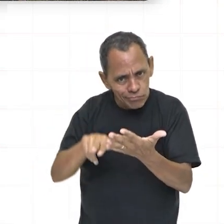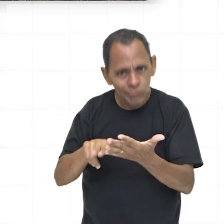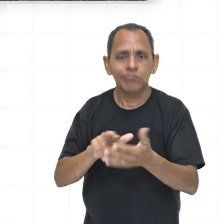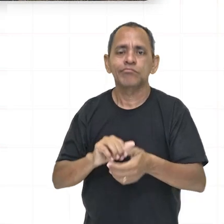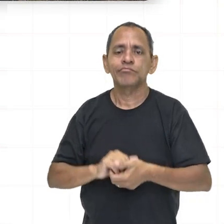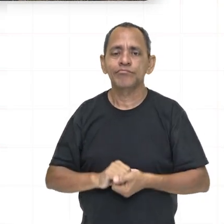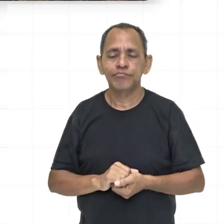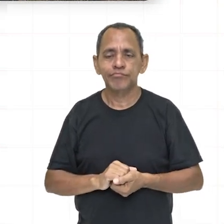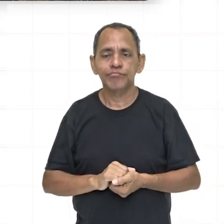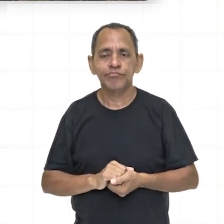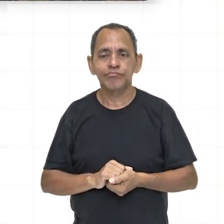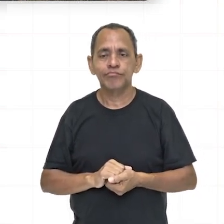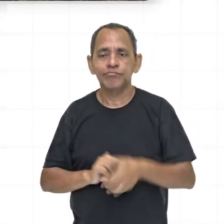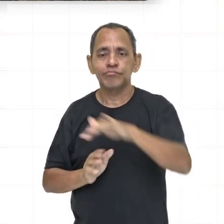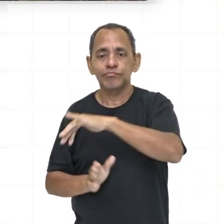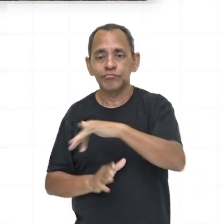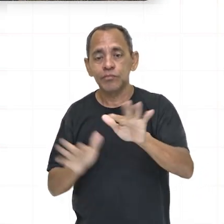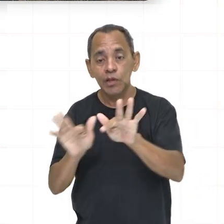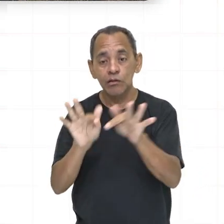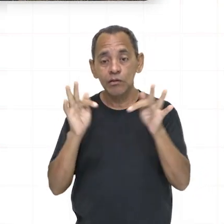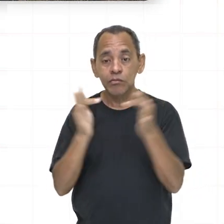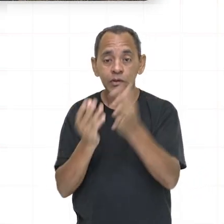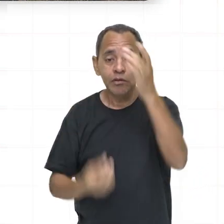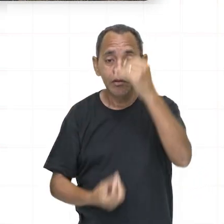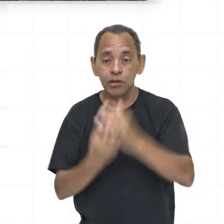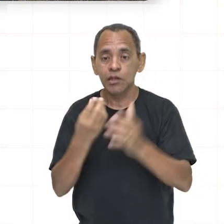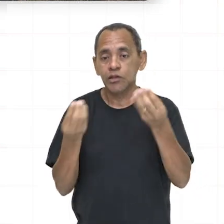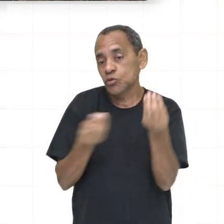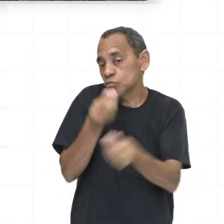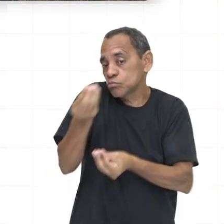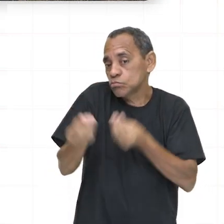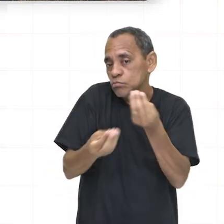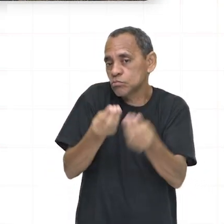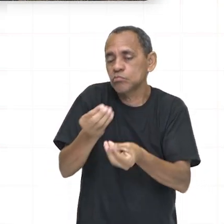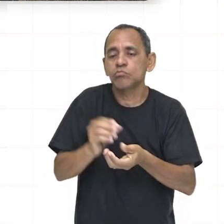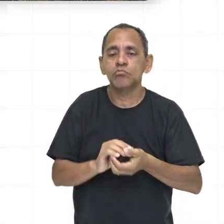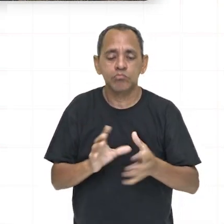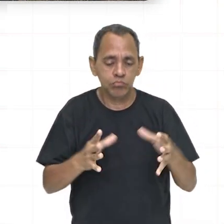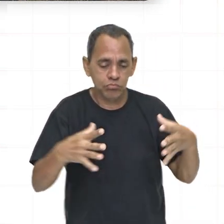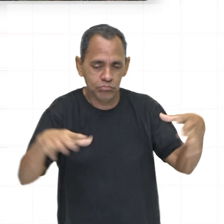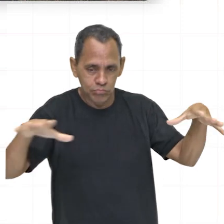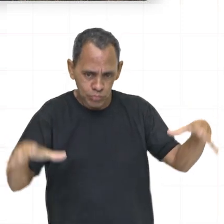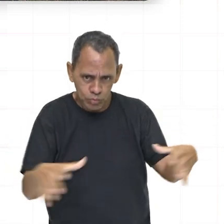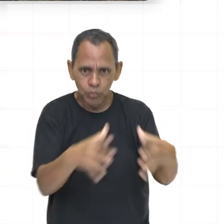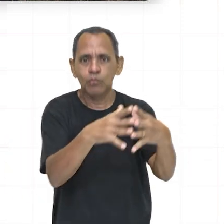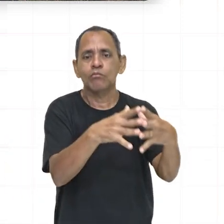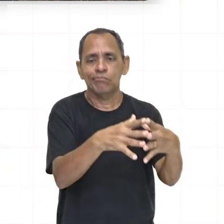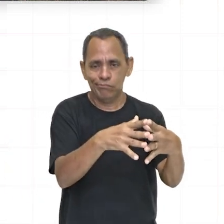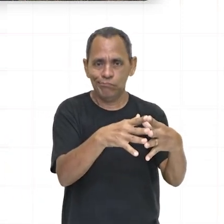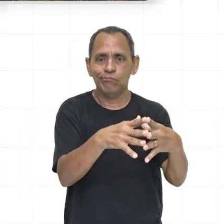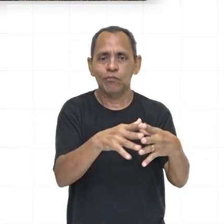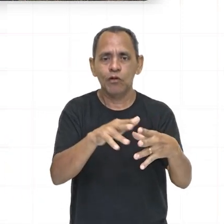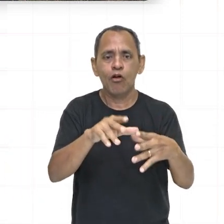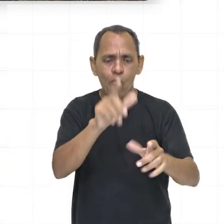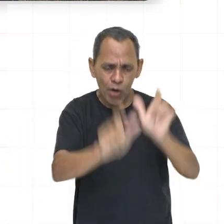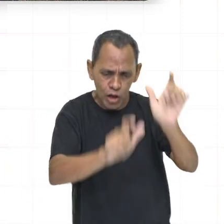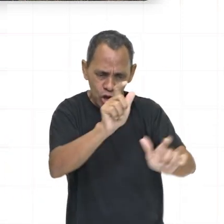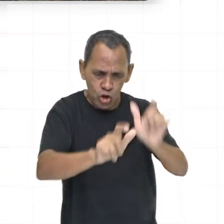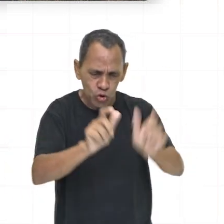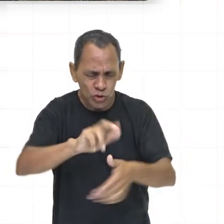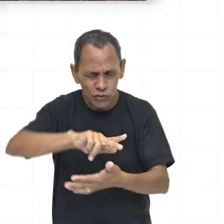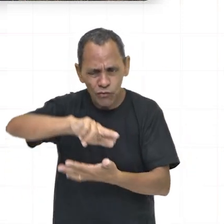as famílias, elas são formadas por um imenso conjunto com centenas de indivíduos, né? Então, com tios,